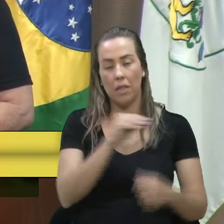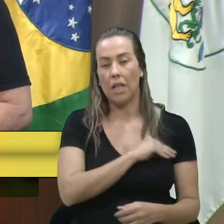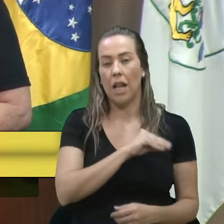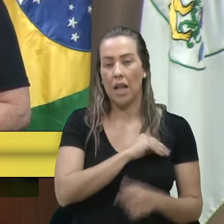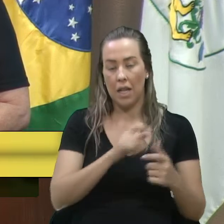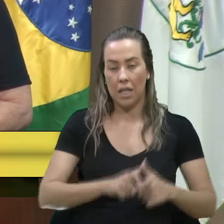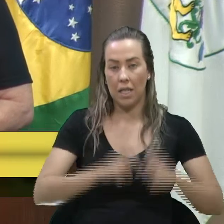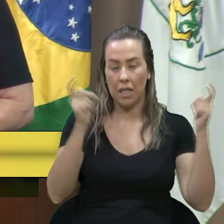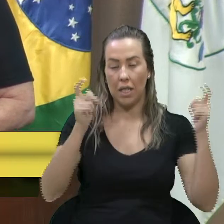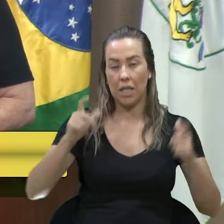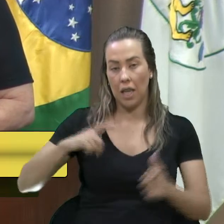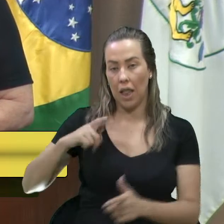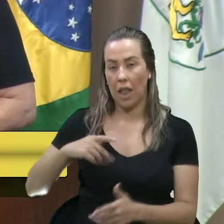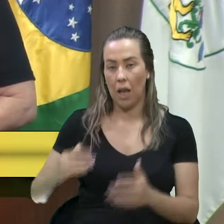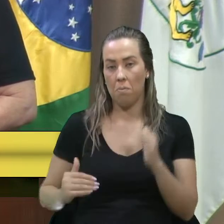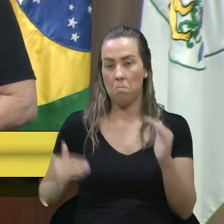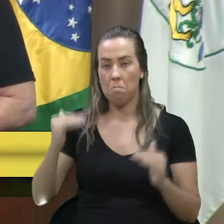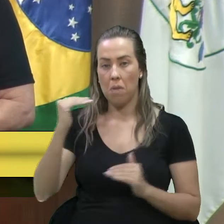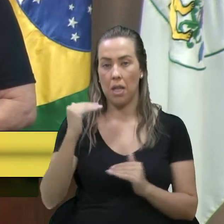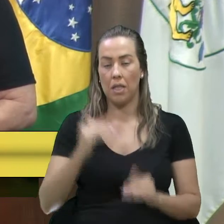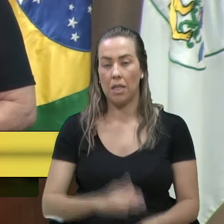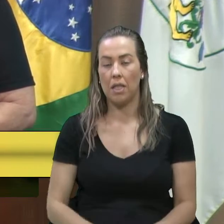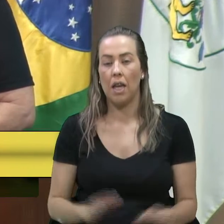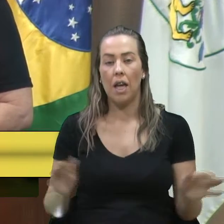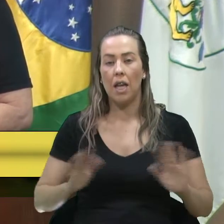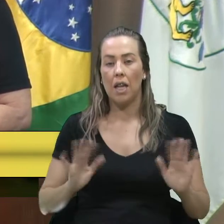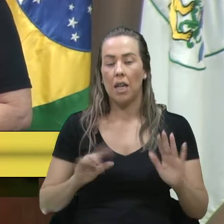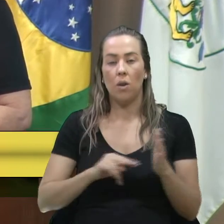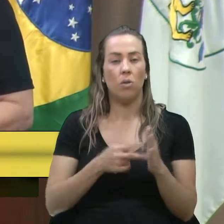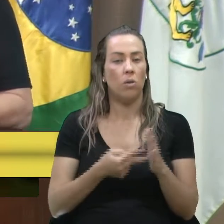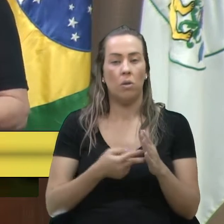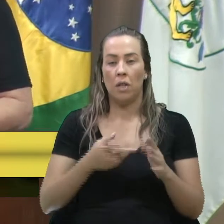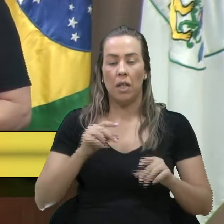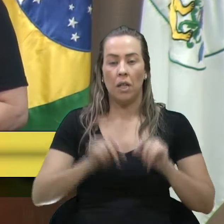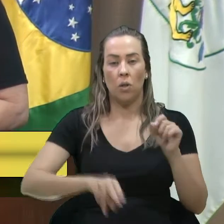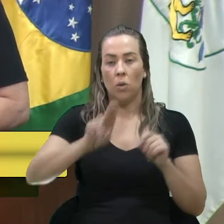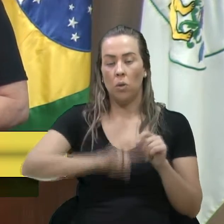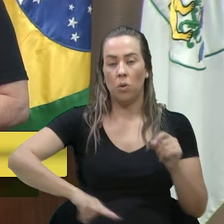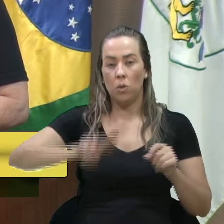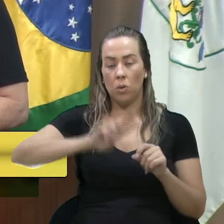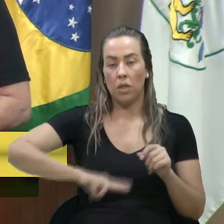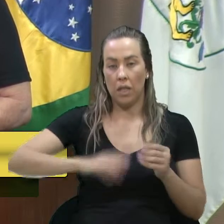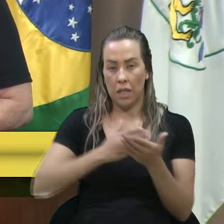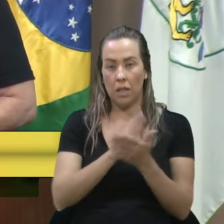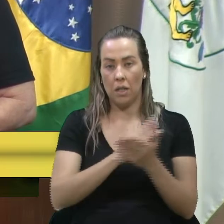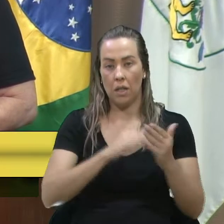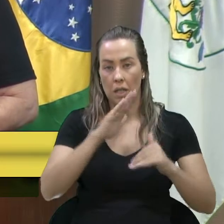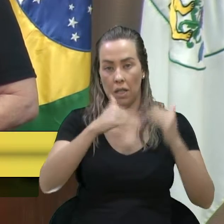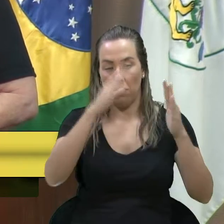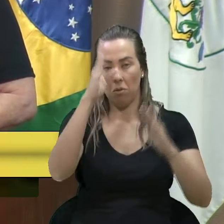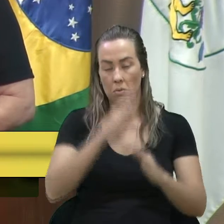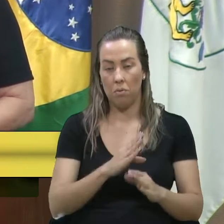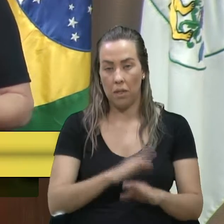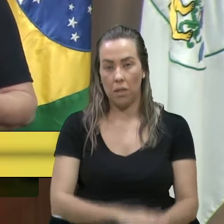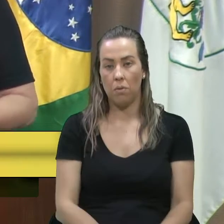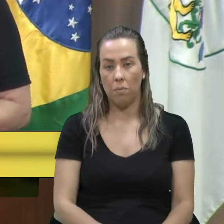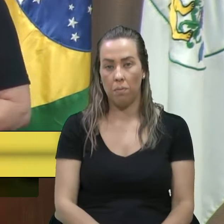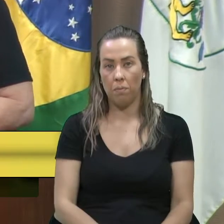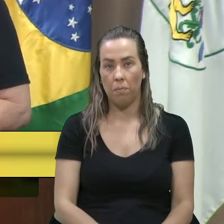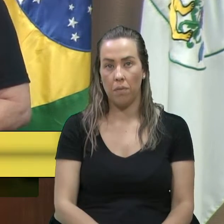grandes fortunas, né? E não sobre o consumo, que é o que está atrapalhando o desenvolvimento do país.